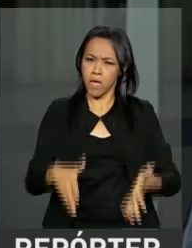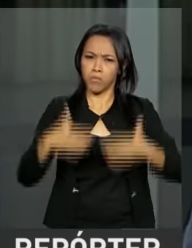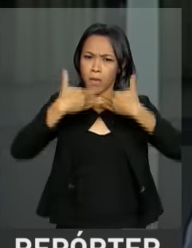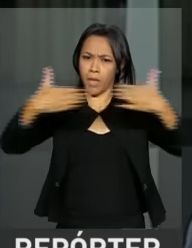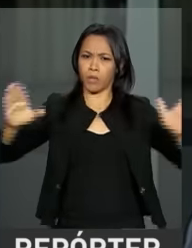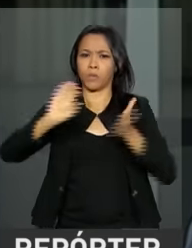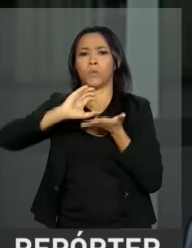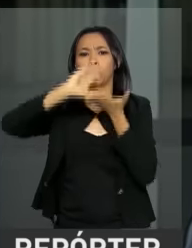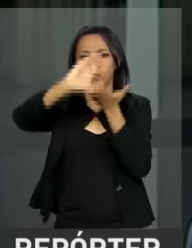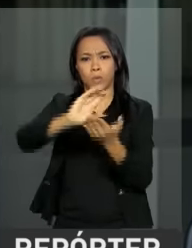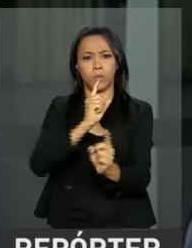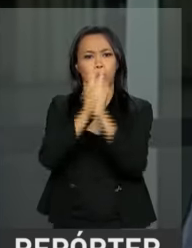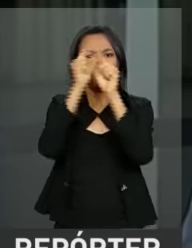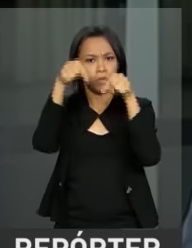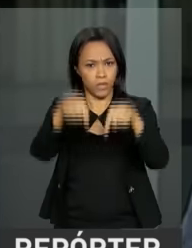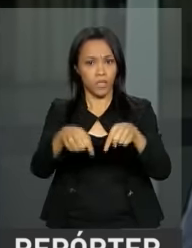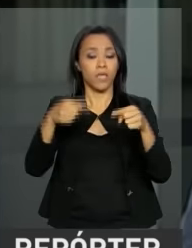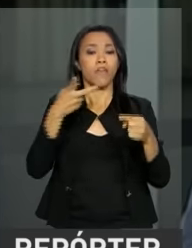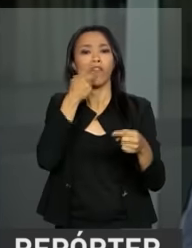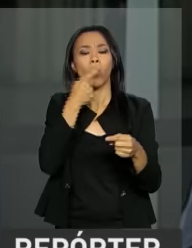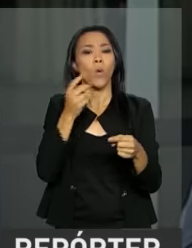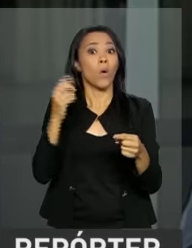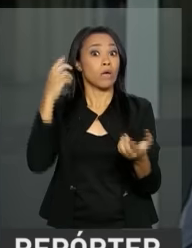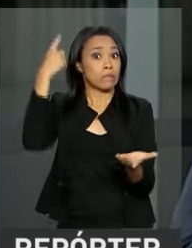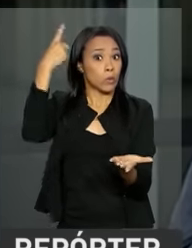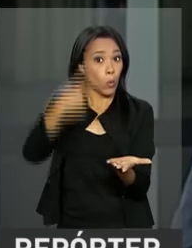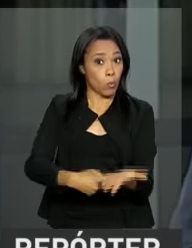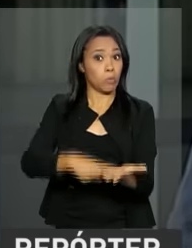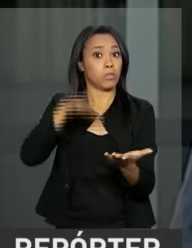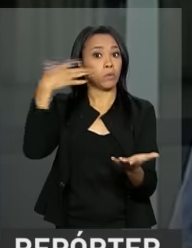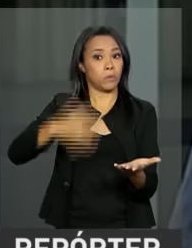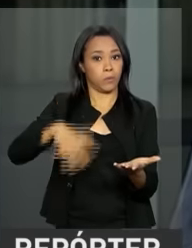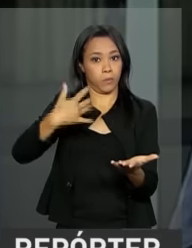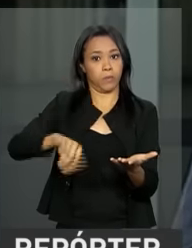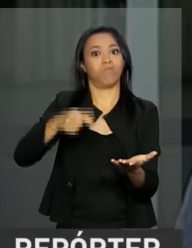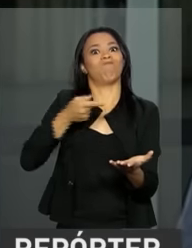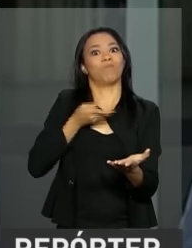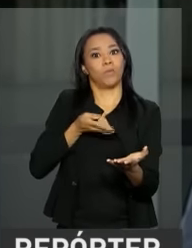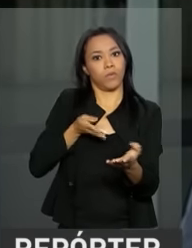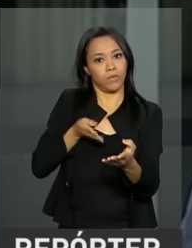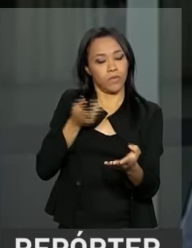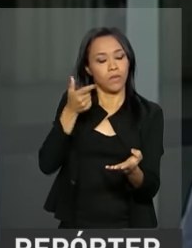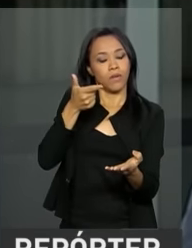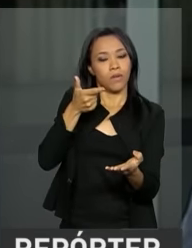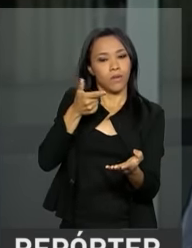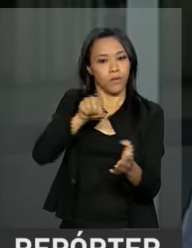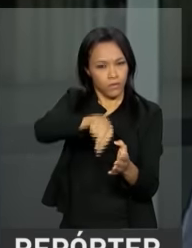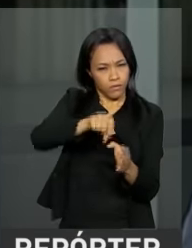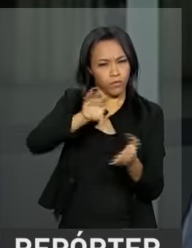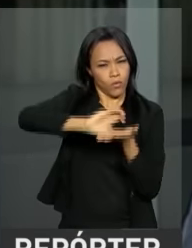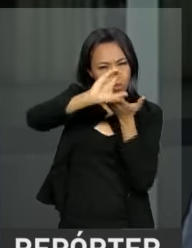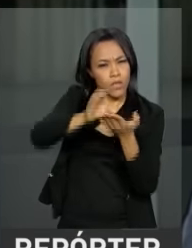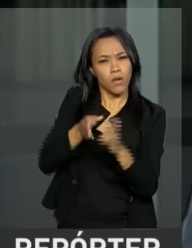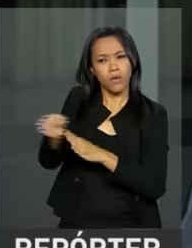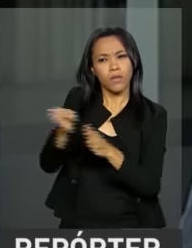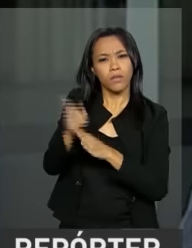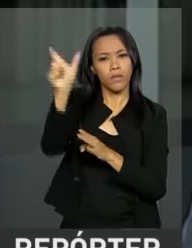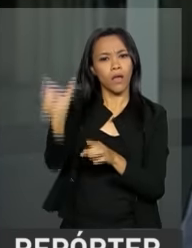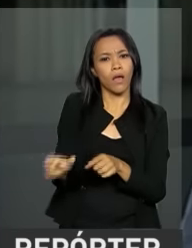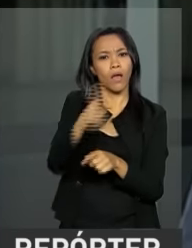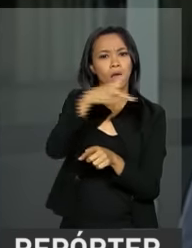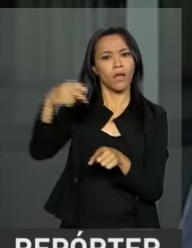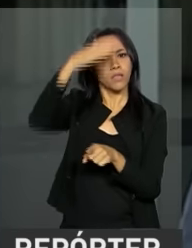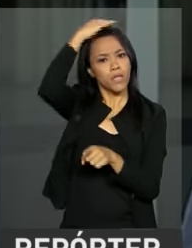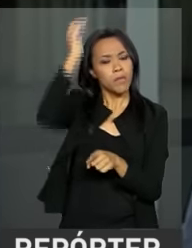aqui hoje ele destacou o papel do Conselho no aconselhamento aí do presidente Michel Temer e disse que a prioridade do